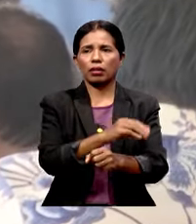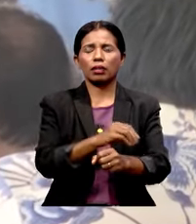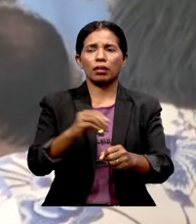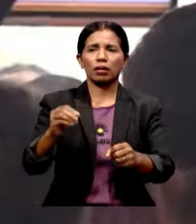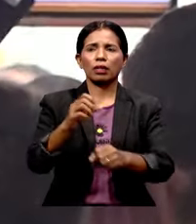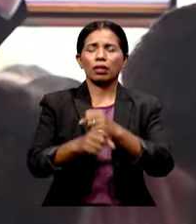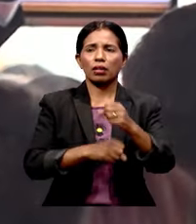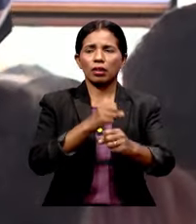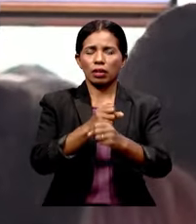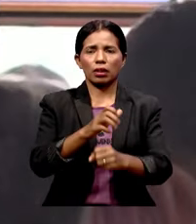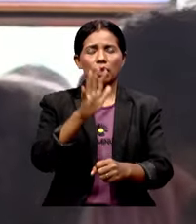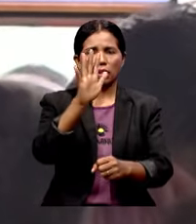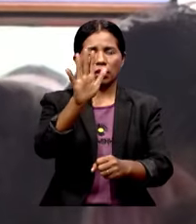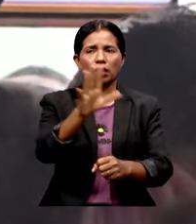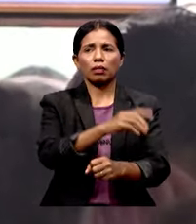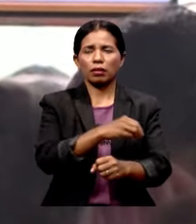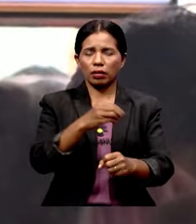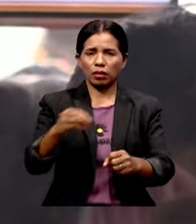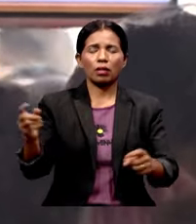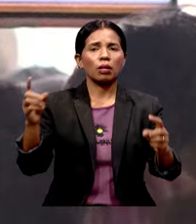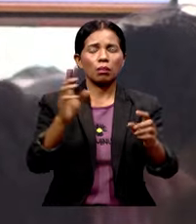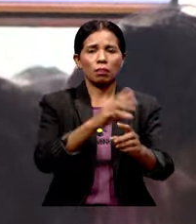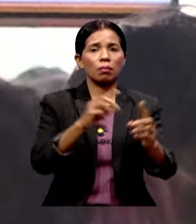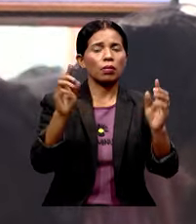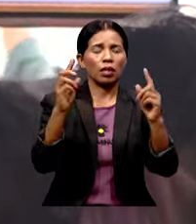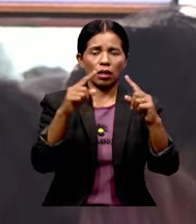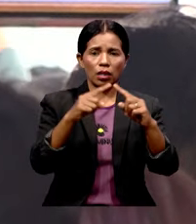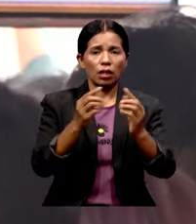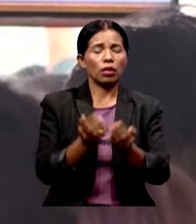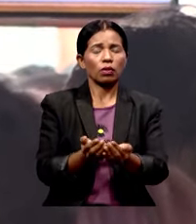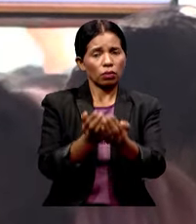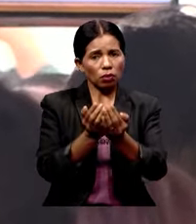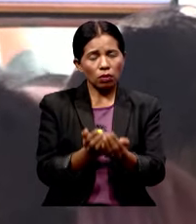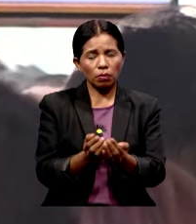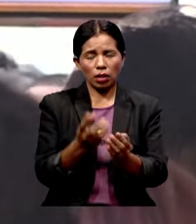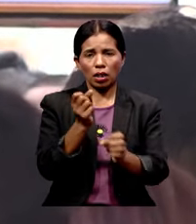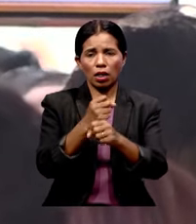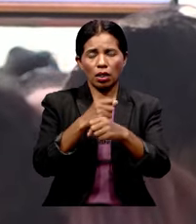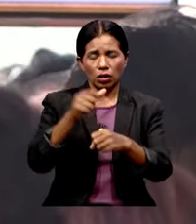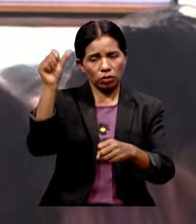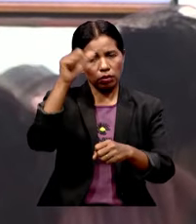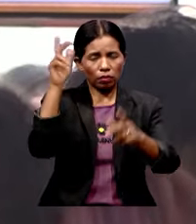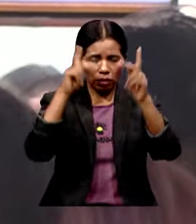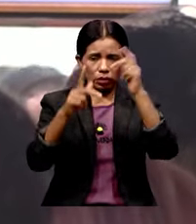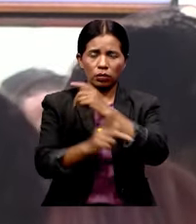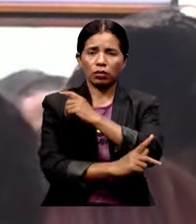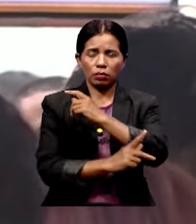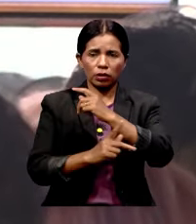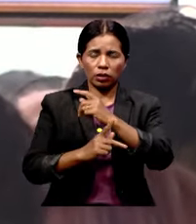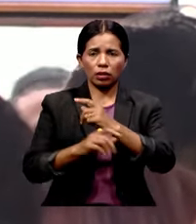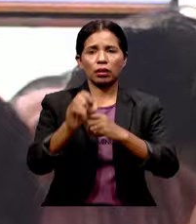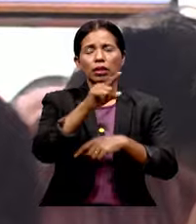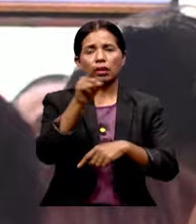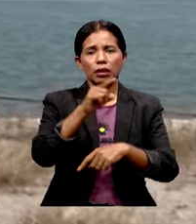mandato tinan lima se halo aquisição baru hak solok no se continua halo auditoria ba kasu korupsaun ia zona